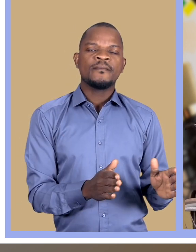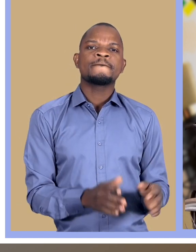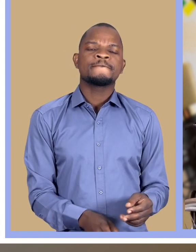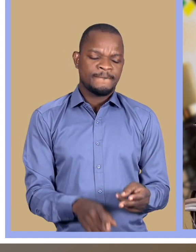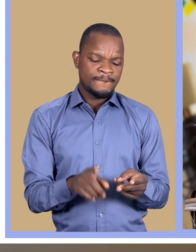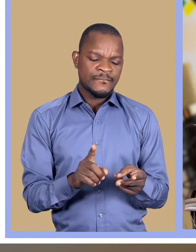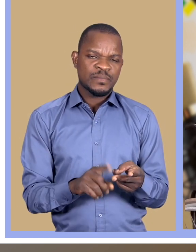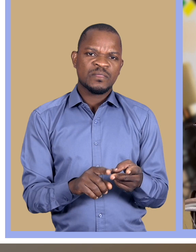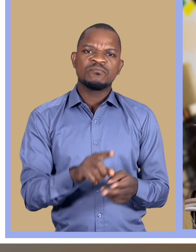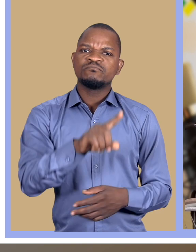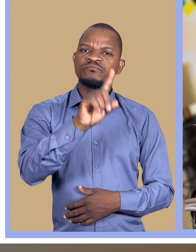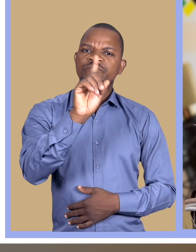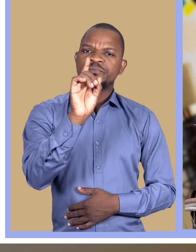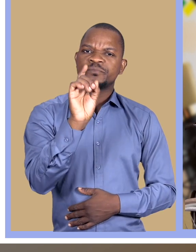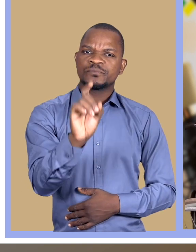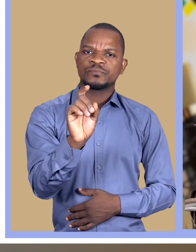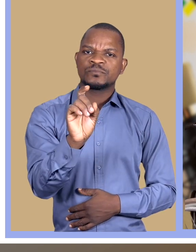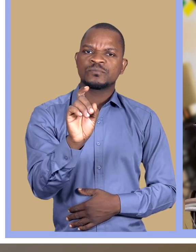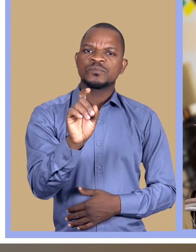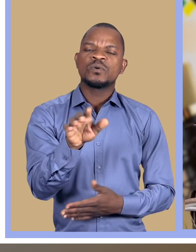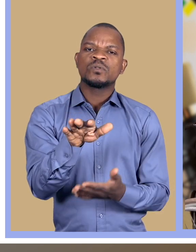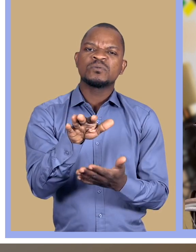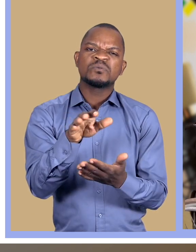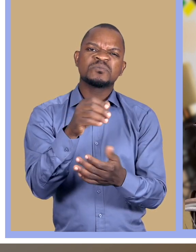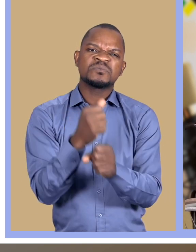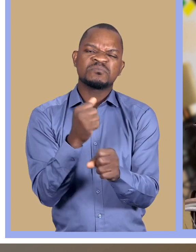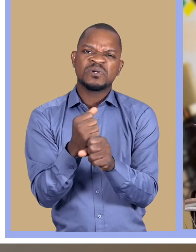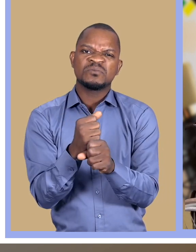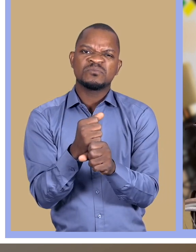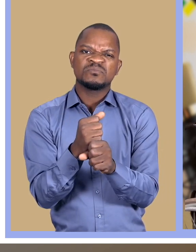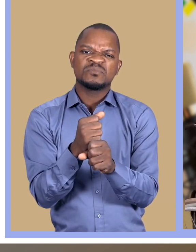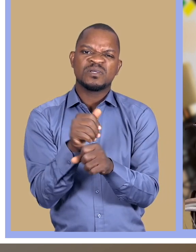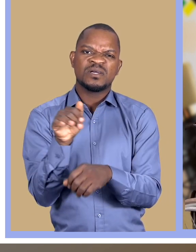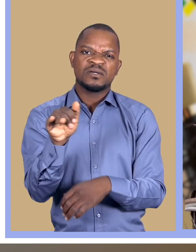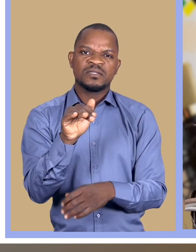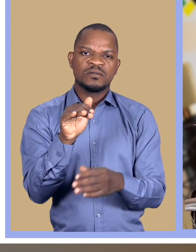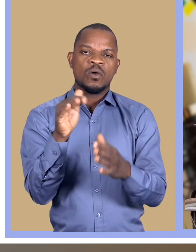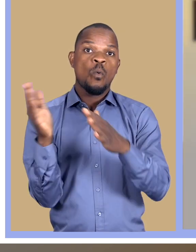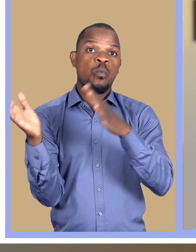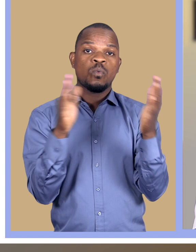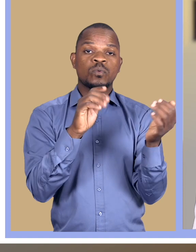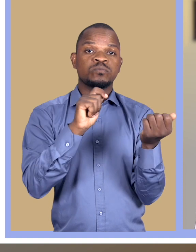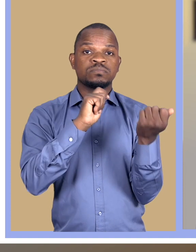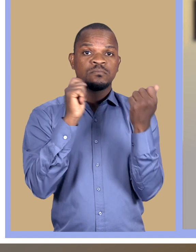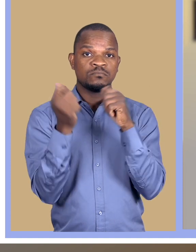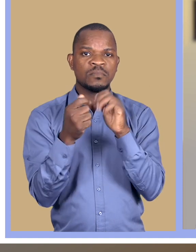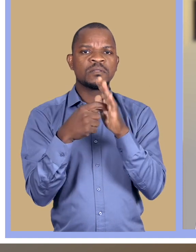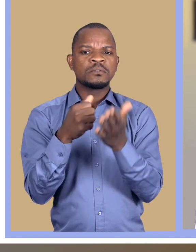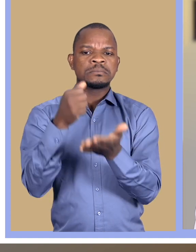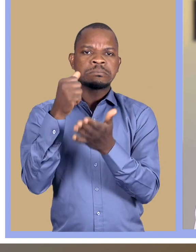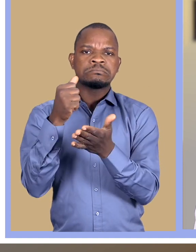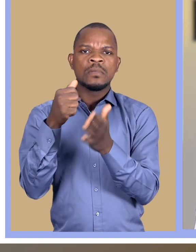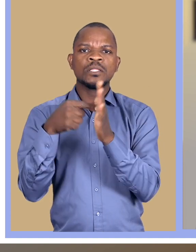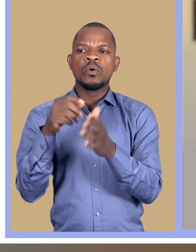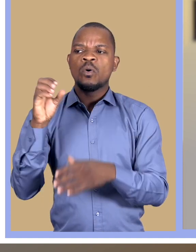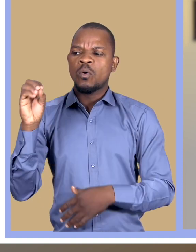nível de trabalho do meio ambiente, em termos de recursos financeiros, há poucas organizações que têm